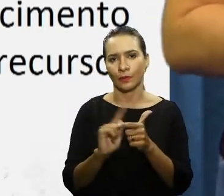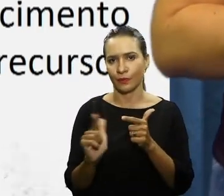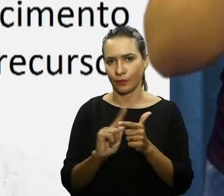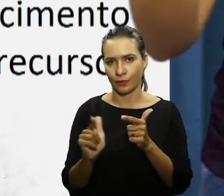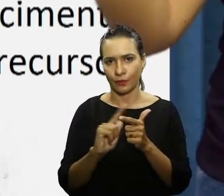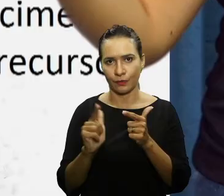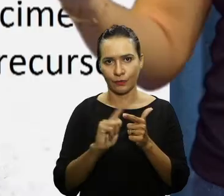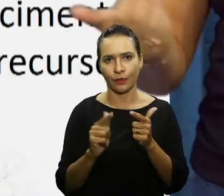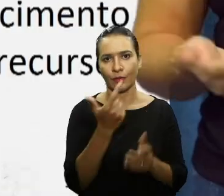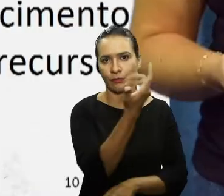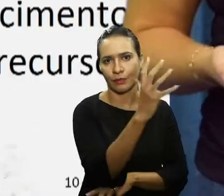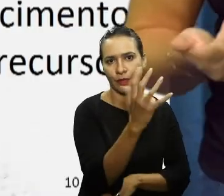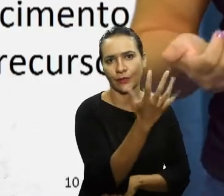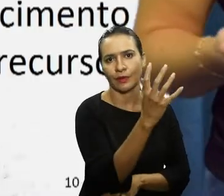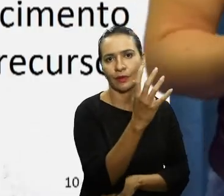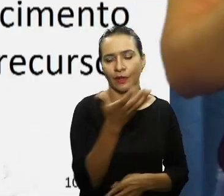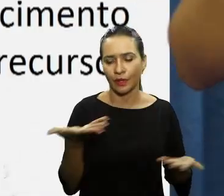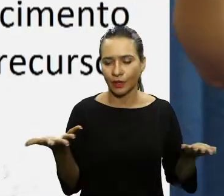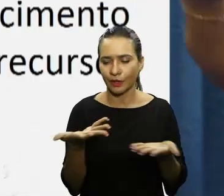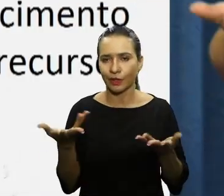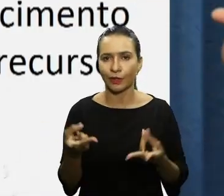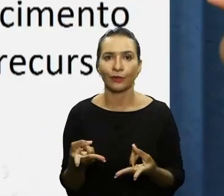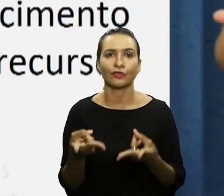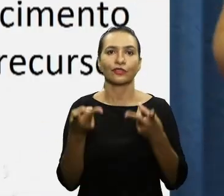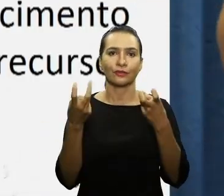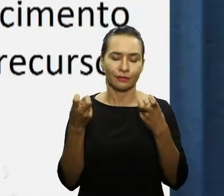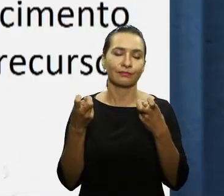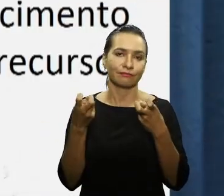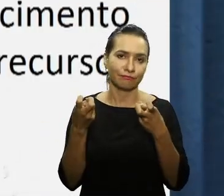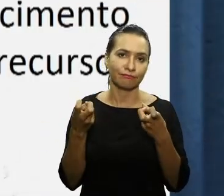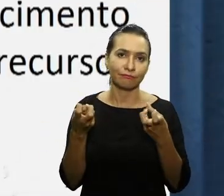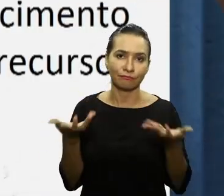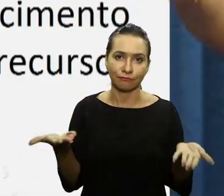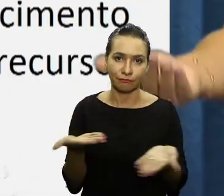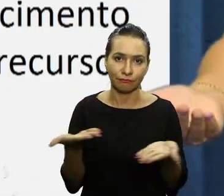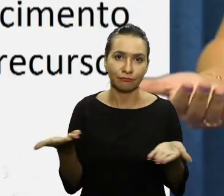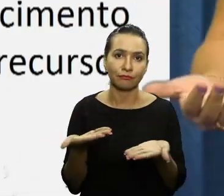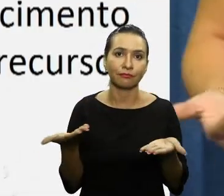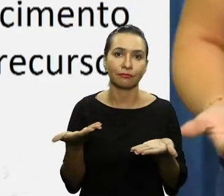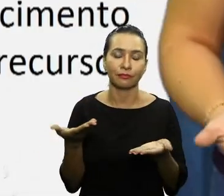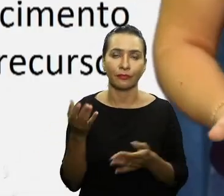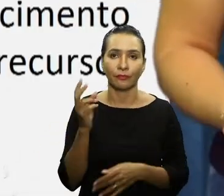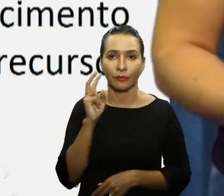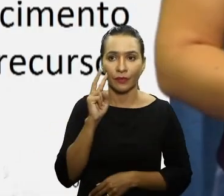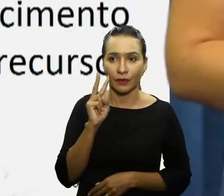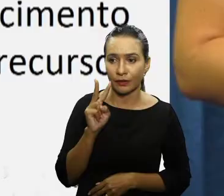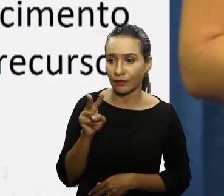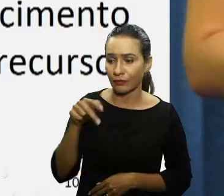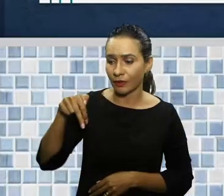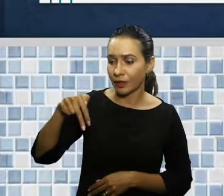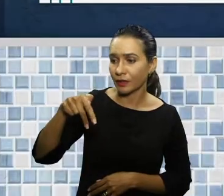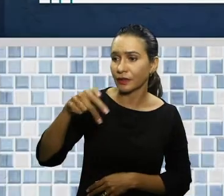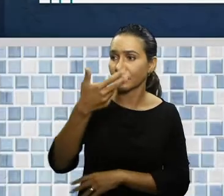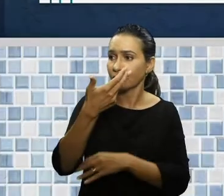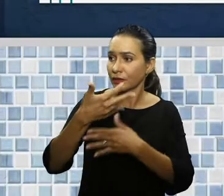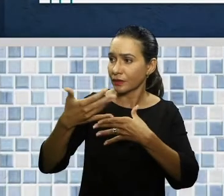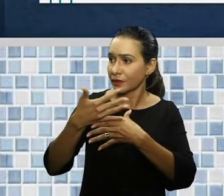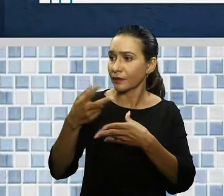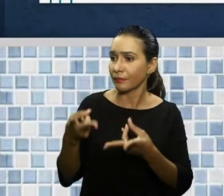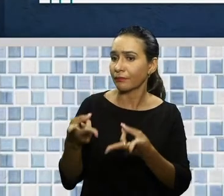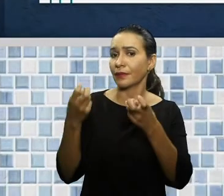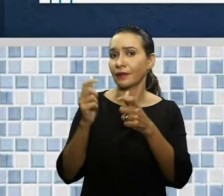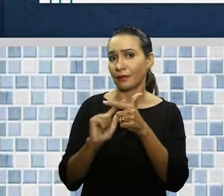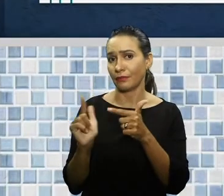danos que hoje a gente vê, infelizmente, tão claramente num passeio que a gente dá na cidade.